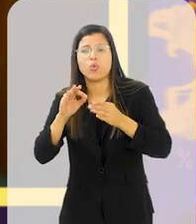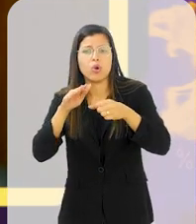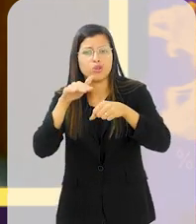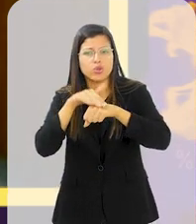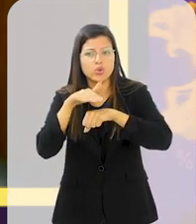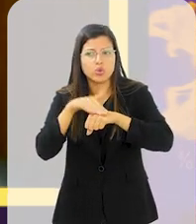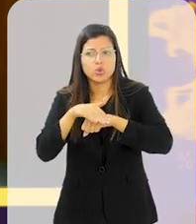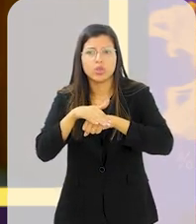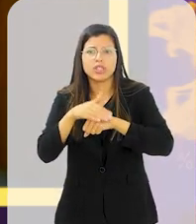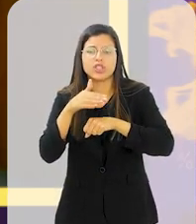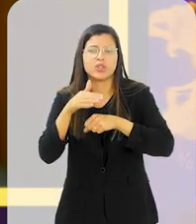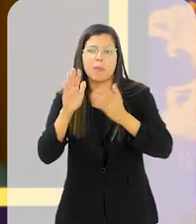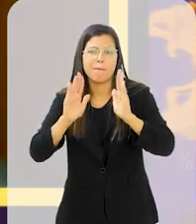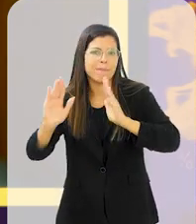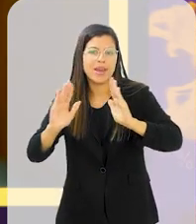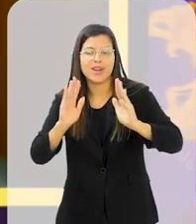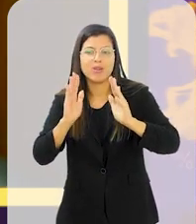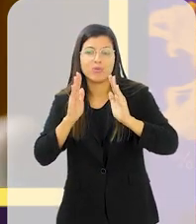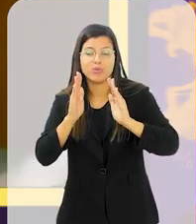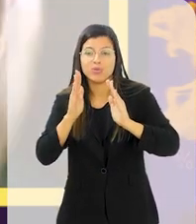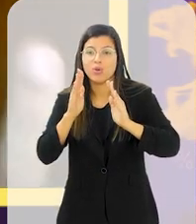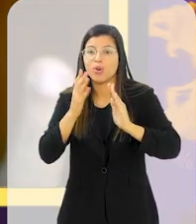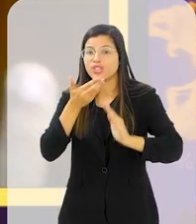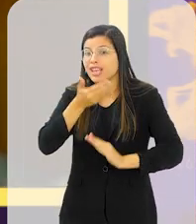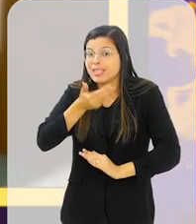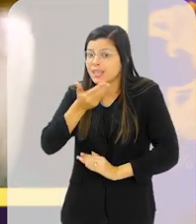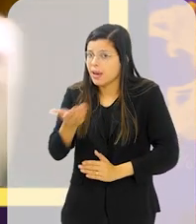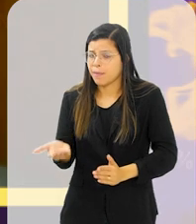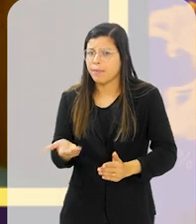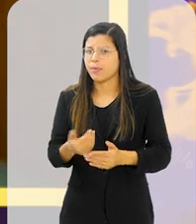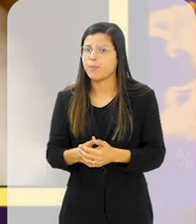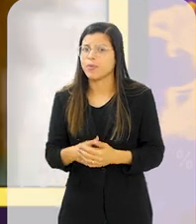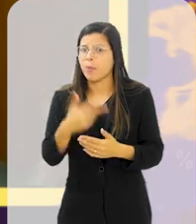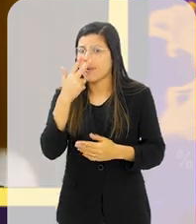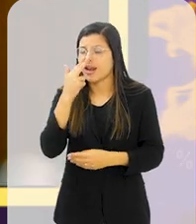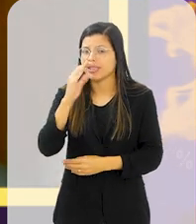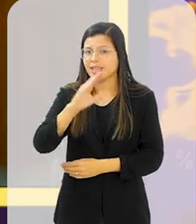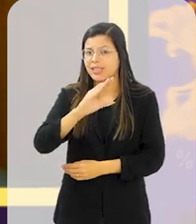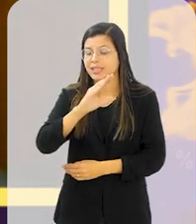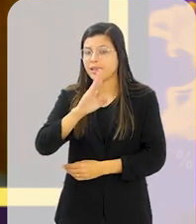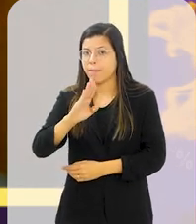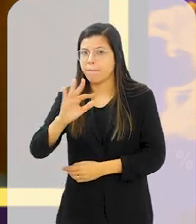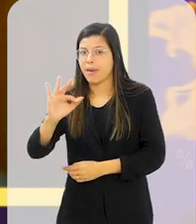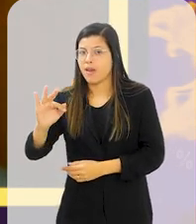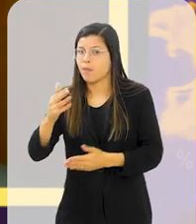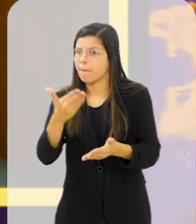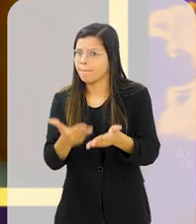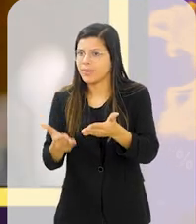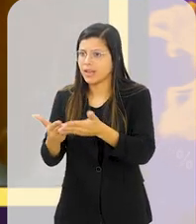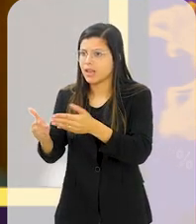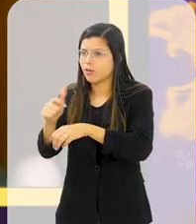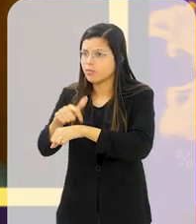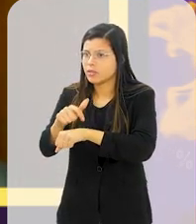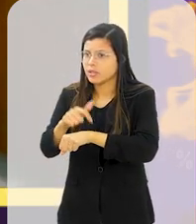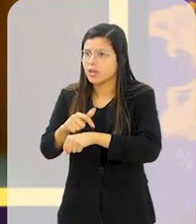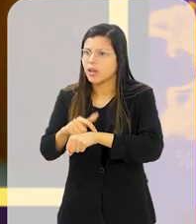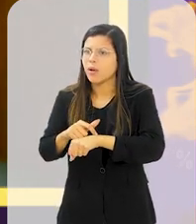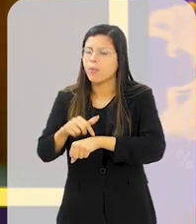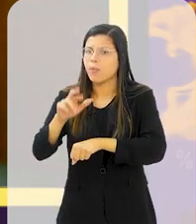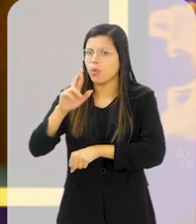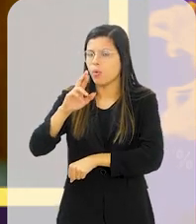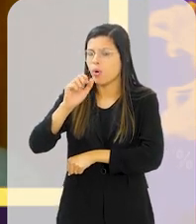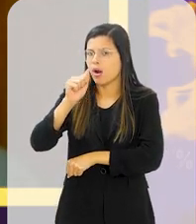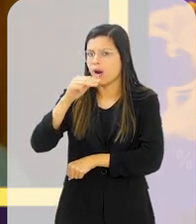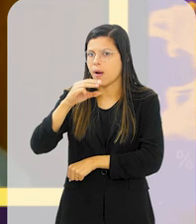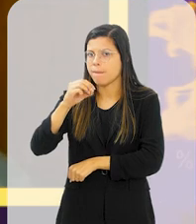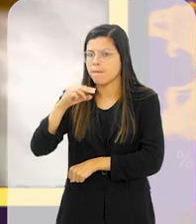Réveillon. Então, assim, só grande bobagem. A CBF perdeu tempo. Perdeu tempo. Até que contratou o Fernando Diniz. E aí, perdeu tempo com o Ramon